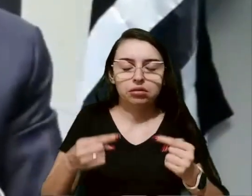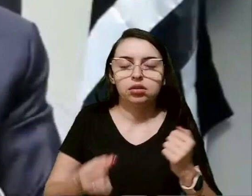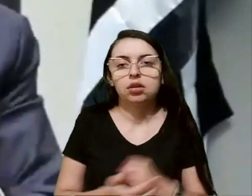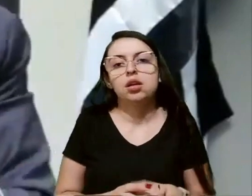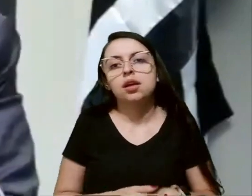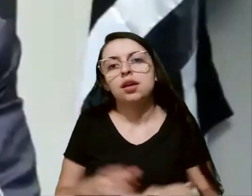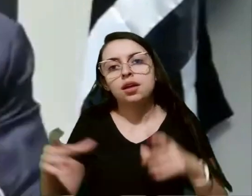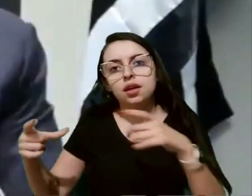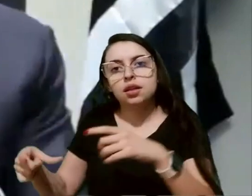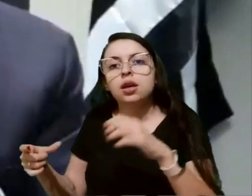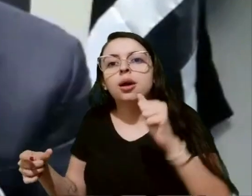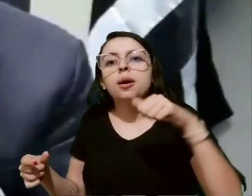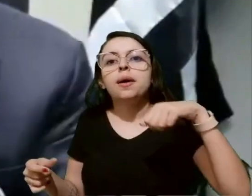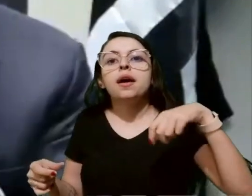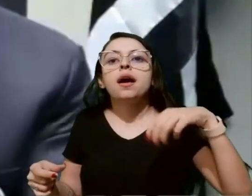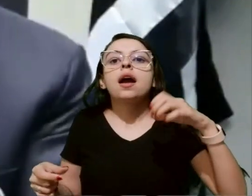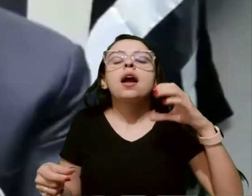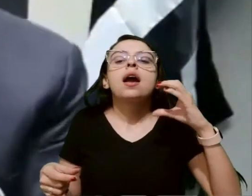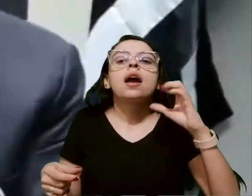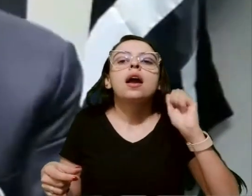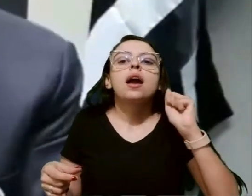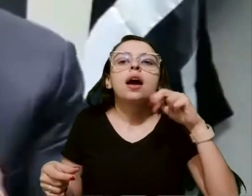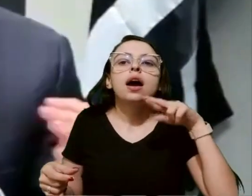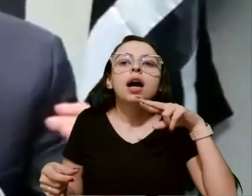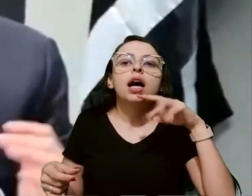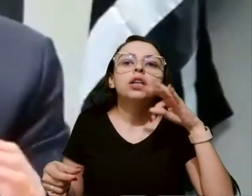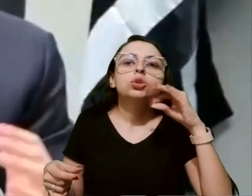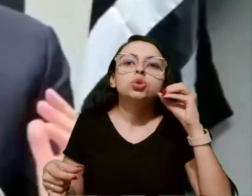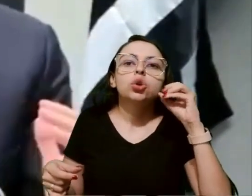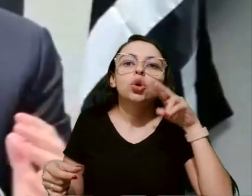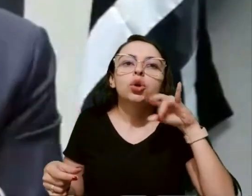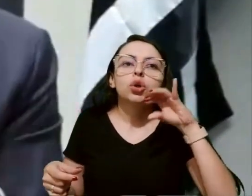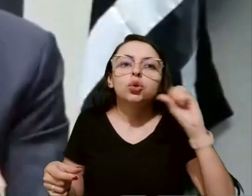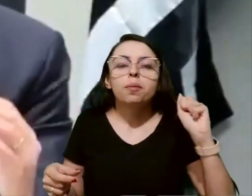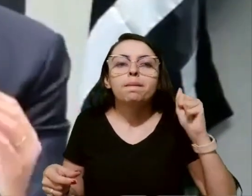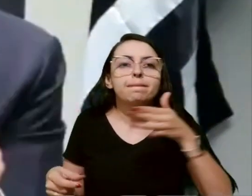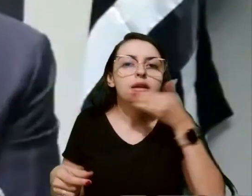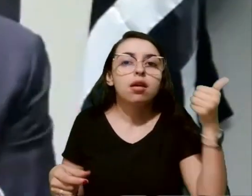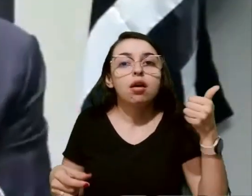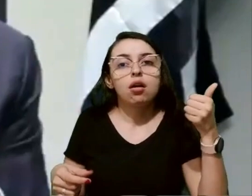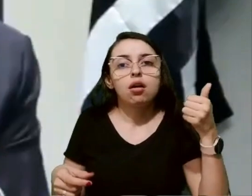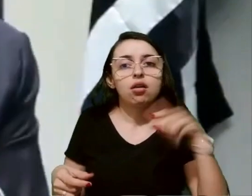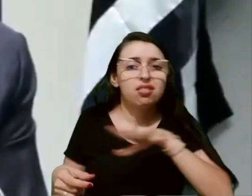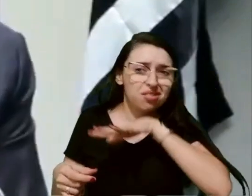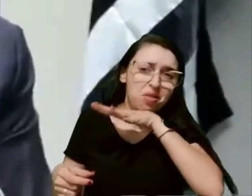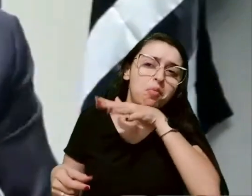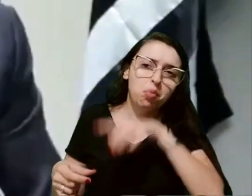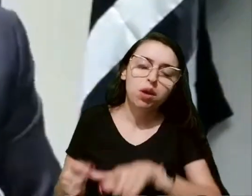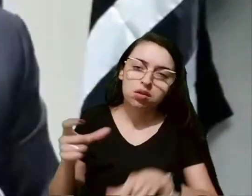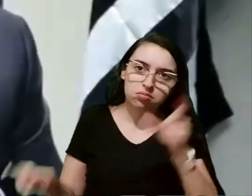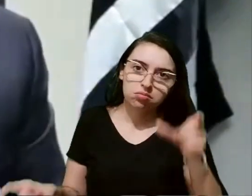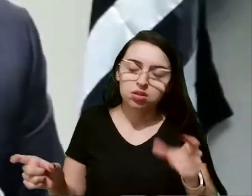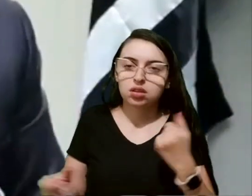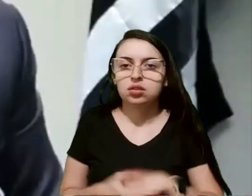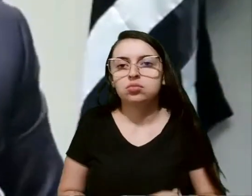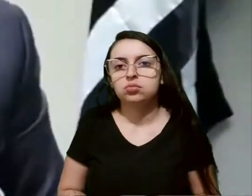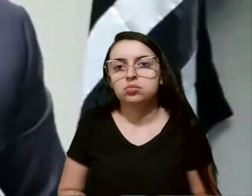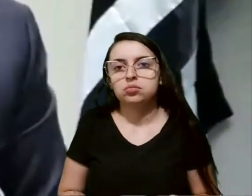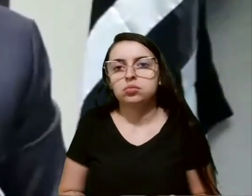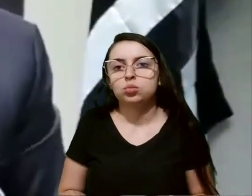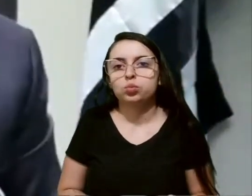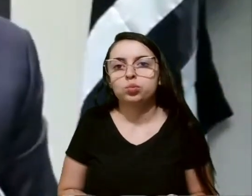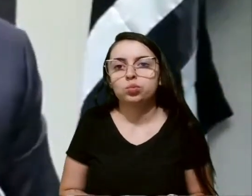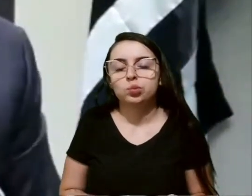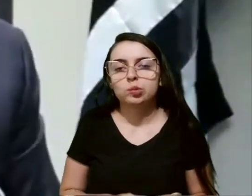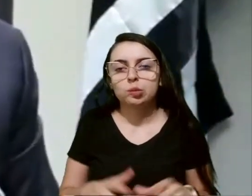assim, você tem cartórios melhores ou piores. Tem que medir isso, ver o que fazer. Tá? Mas é uma resistência externa ao andamento do processo. Mas existe uma estrutura